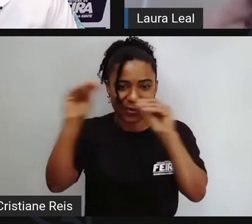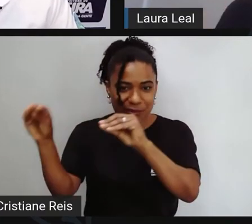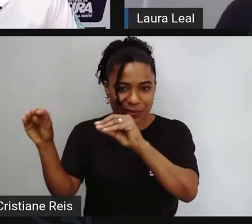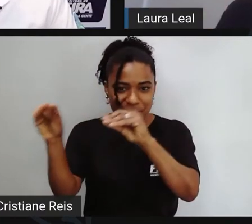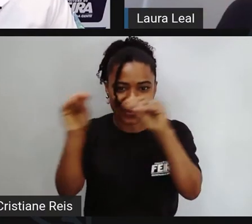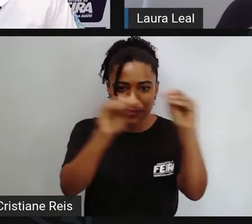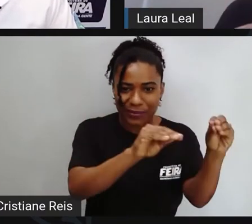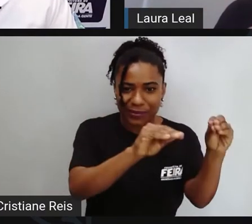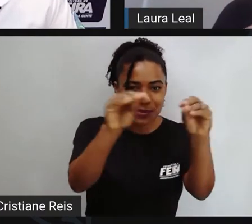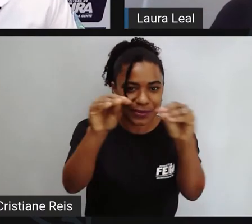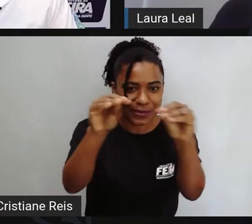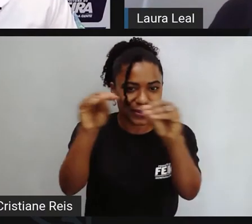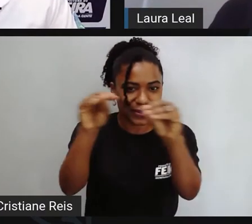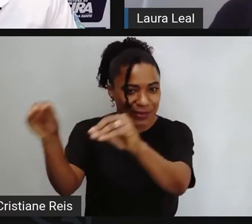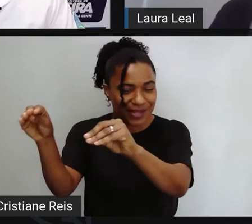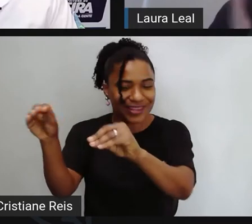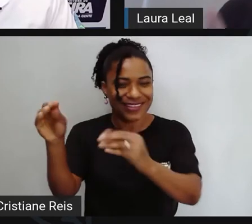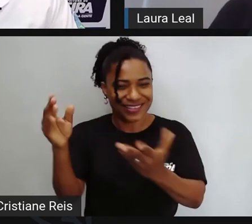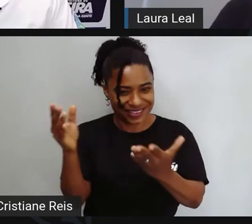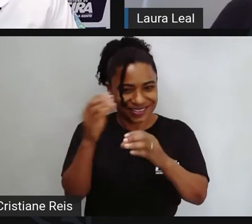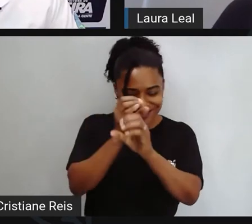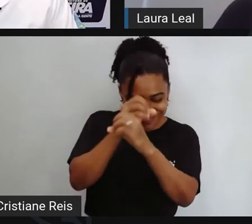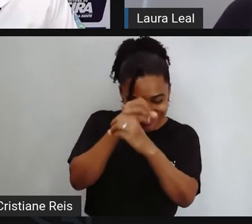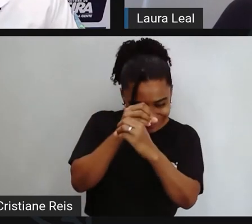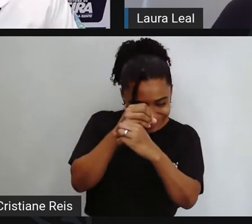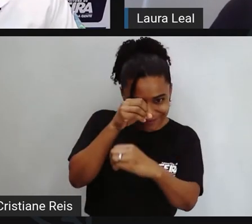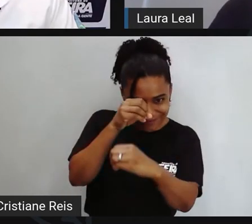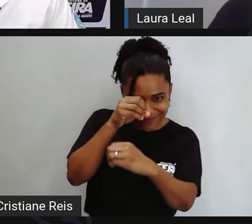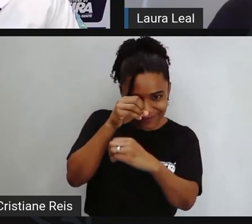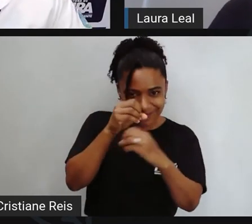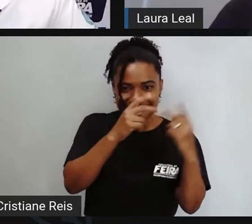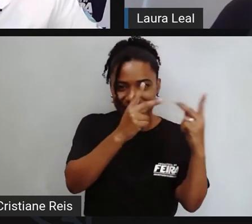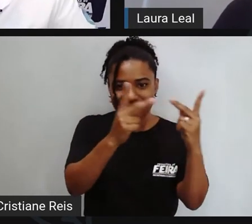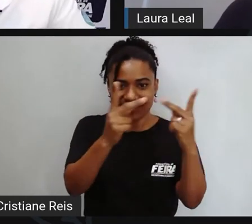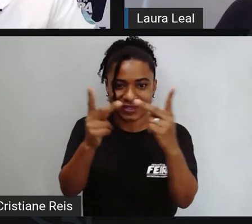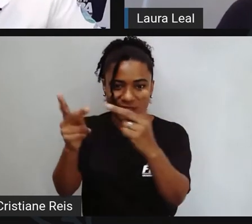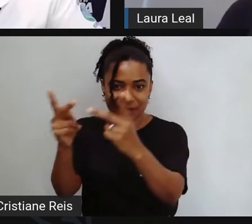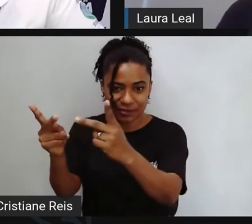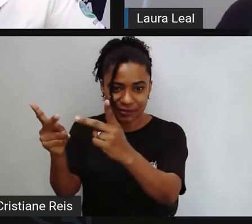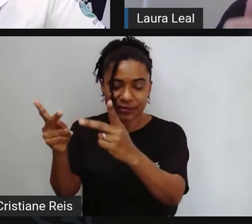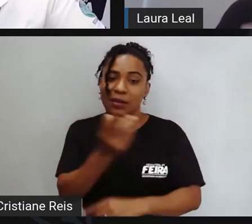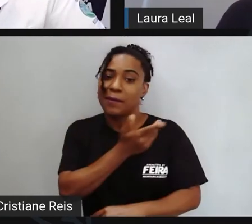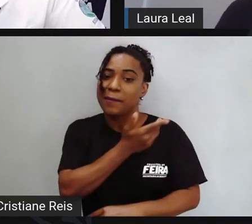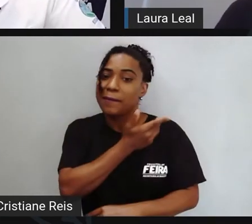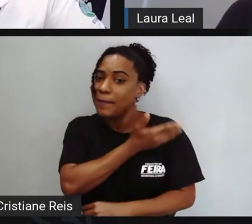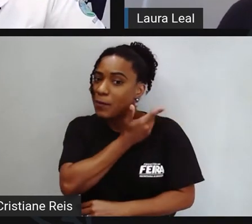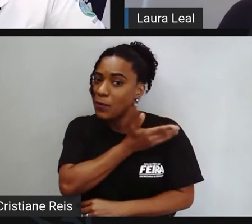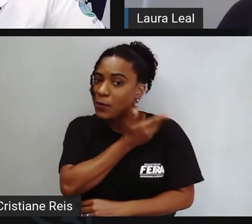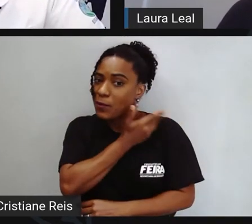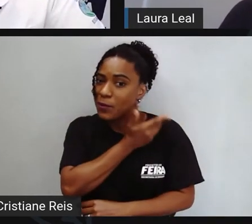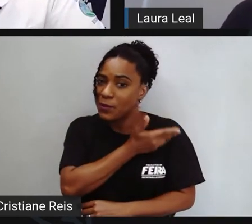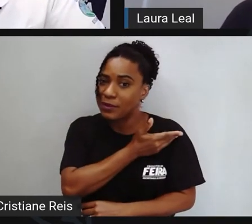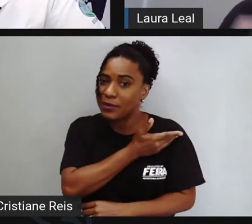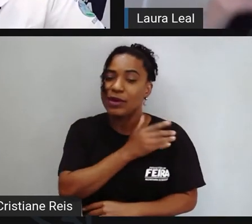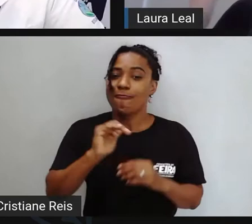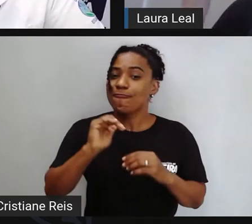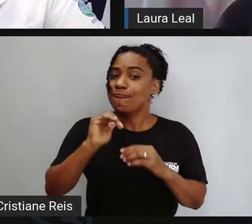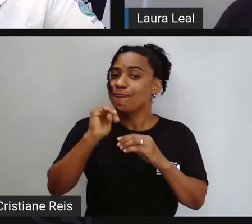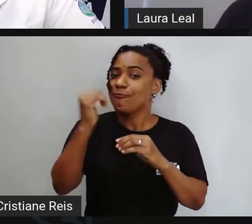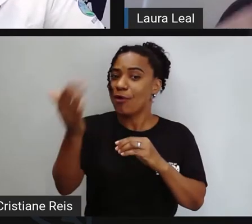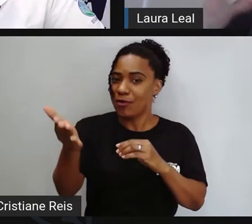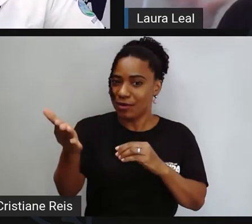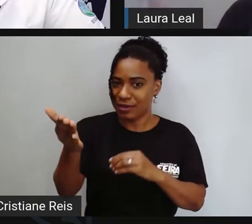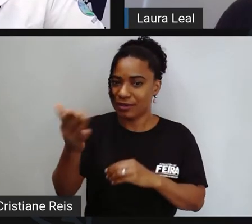de fazer isso, fazer aquilo, eu não sinto tanto preconceito, uhum. Eu sinto mais fora do ambiente acadêmico,